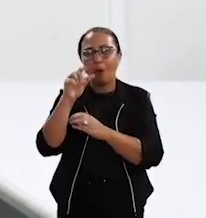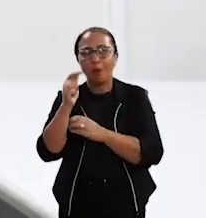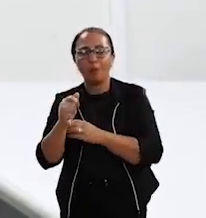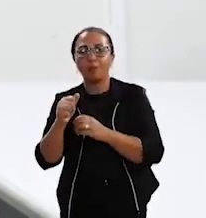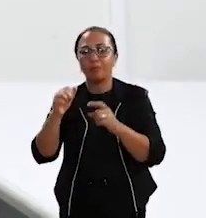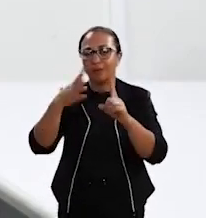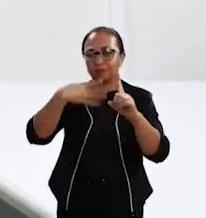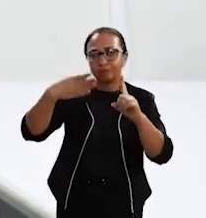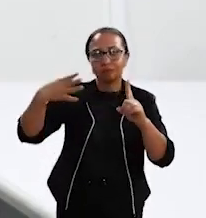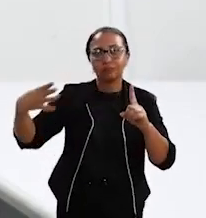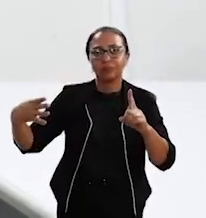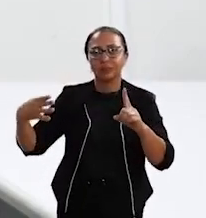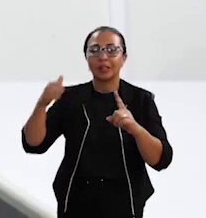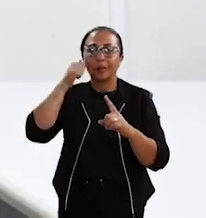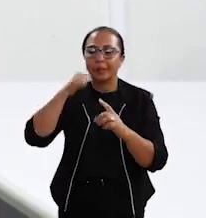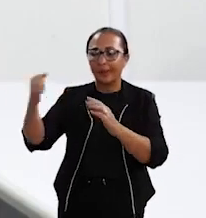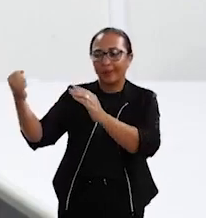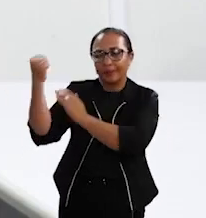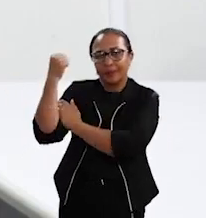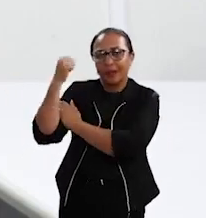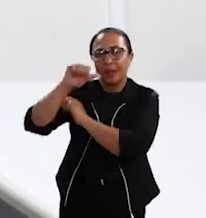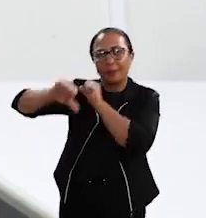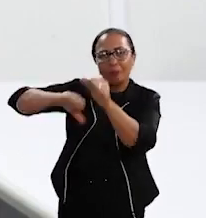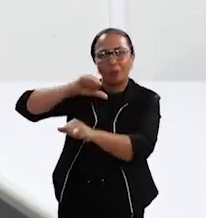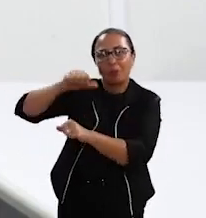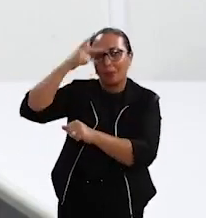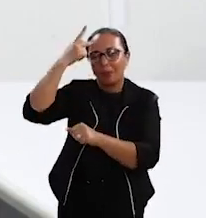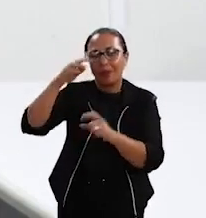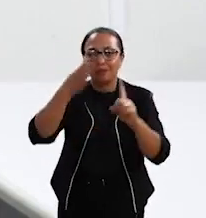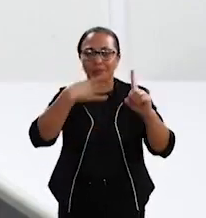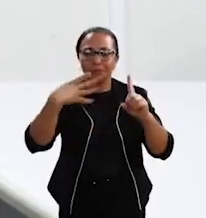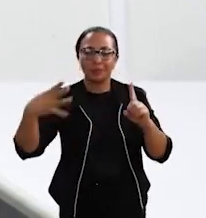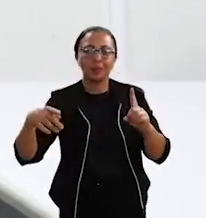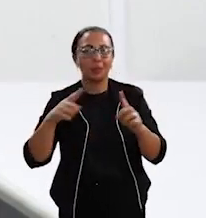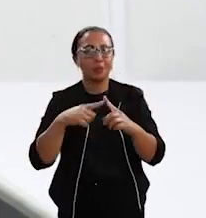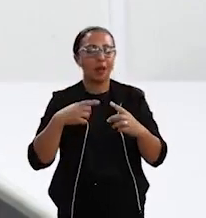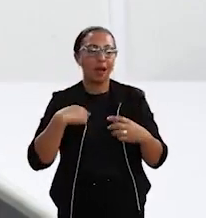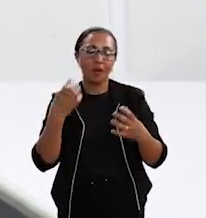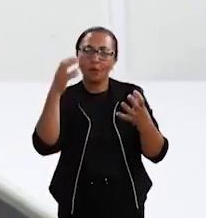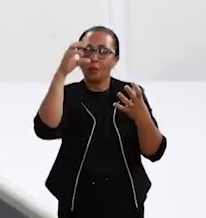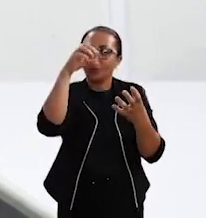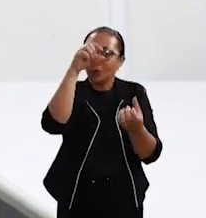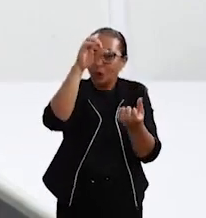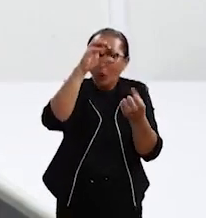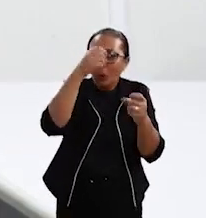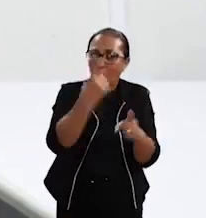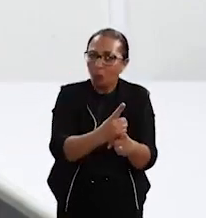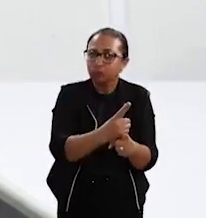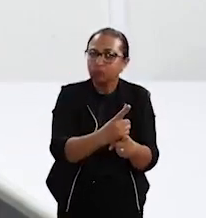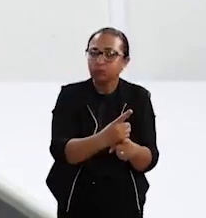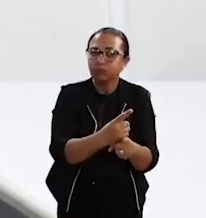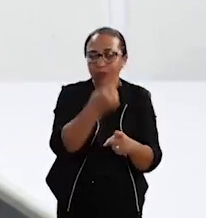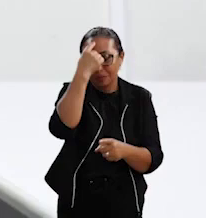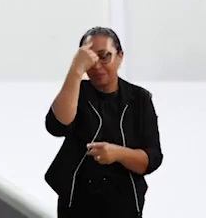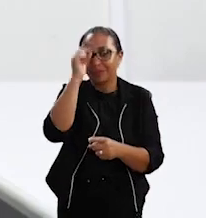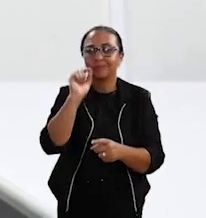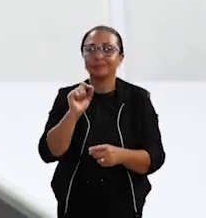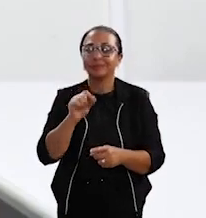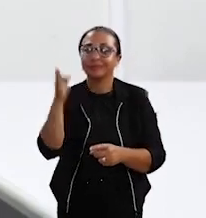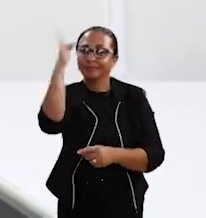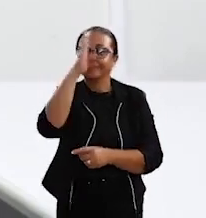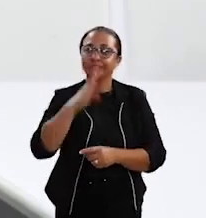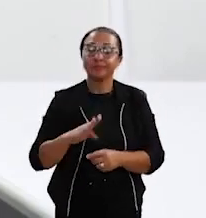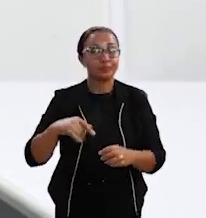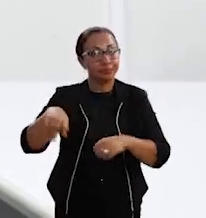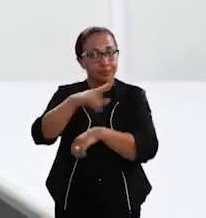pela comunidade LGBT. Por conta do lugar sócio-histórico e político-ideológico que eu me encontro e